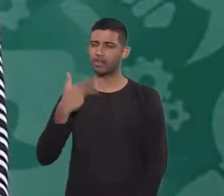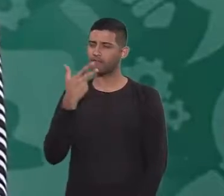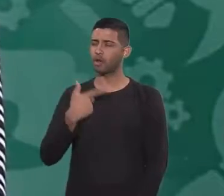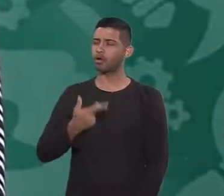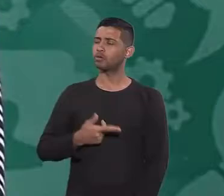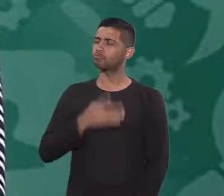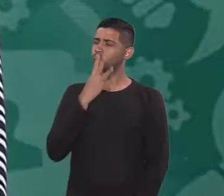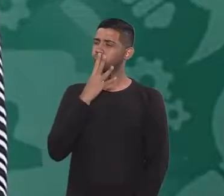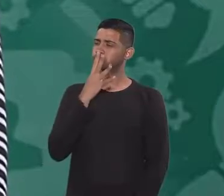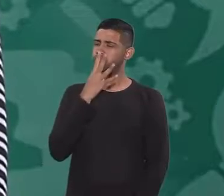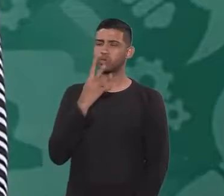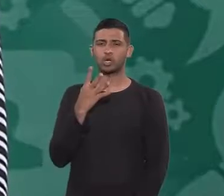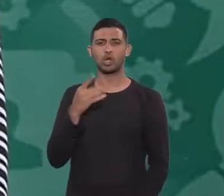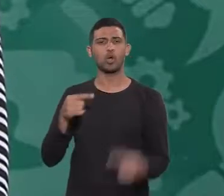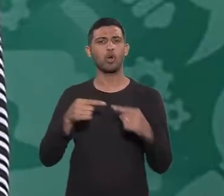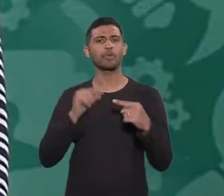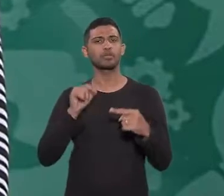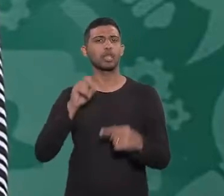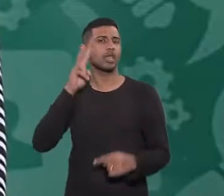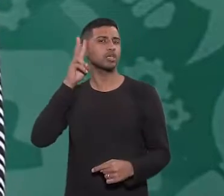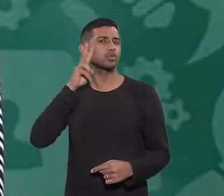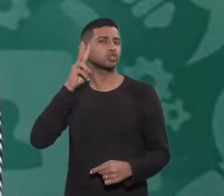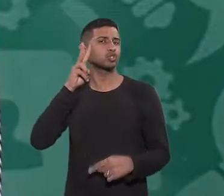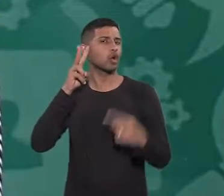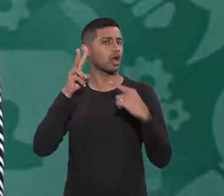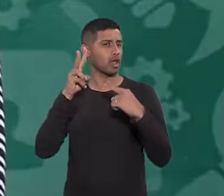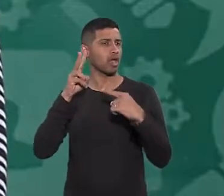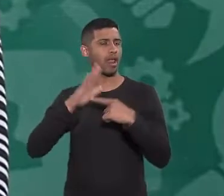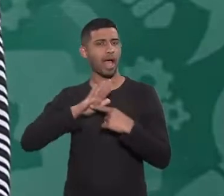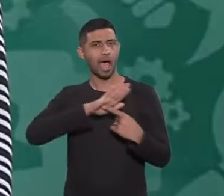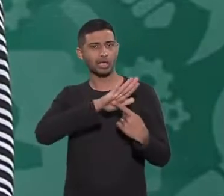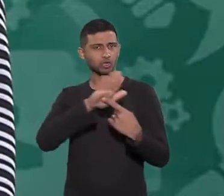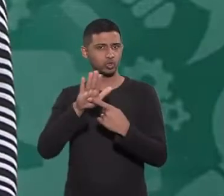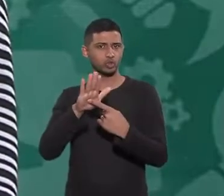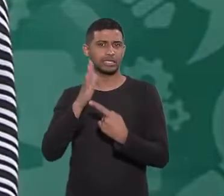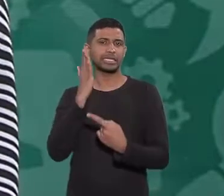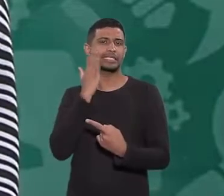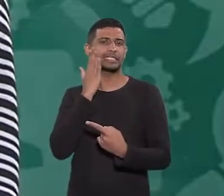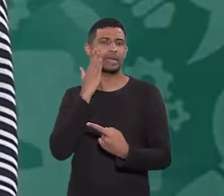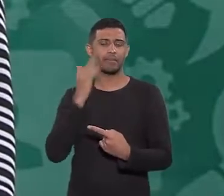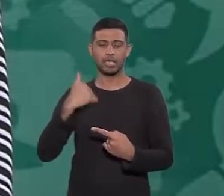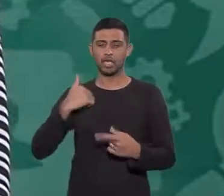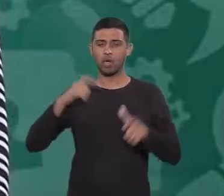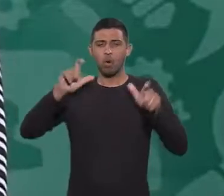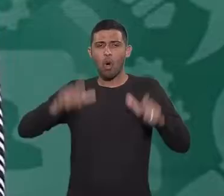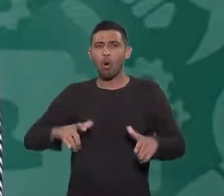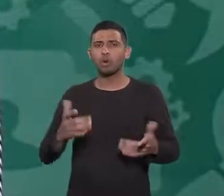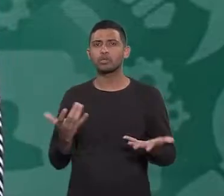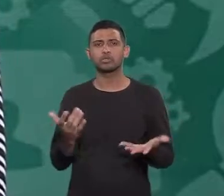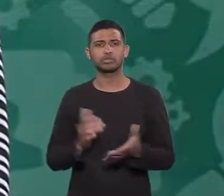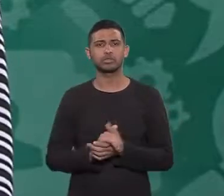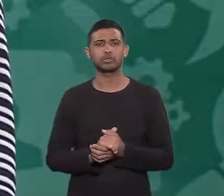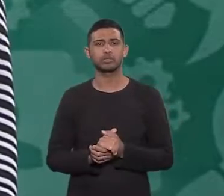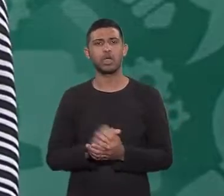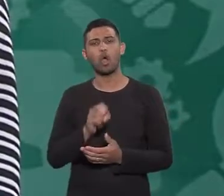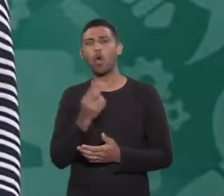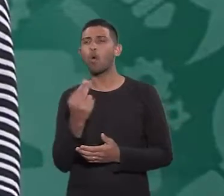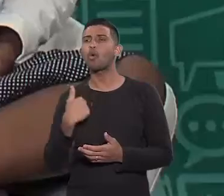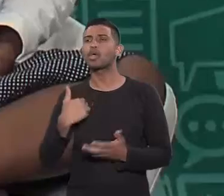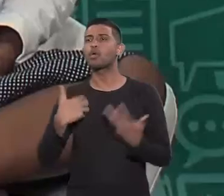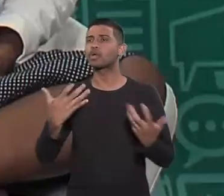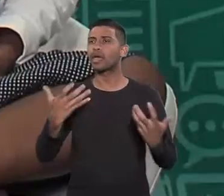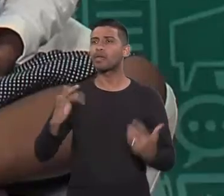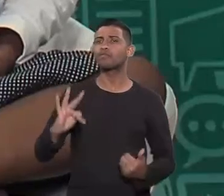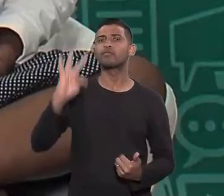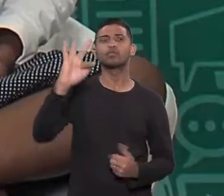que é o lance de... A história, ela ajuda a saber aonde nós estamos e para onde